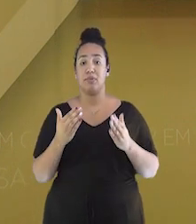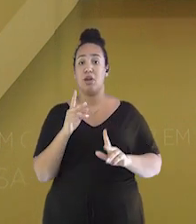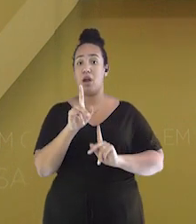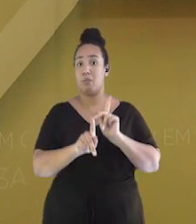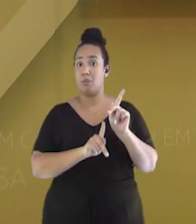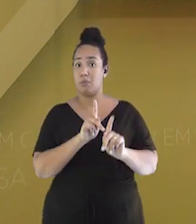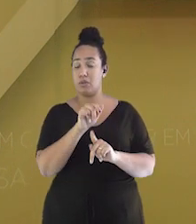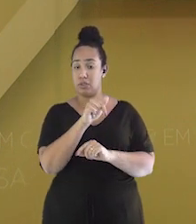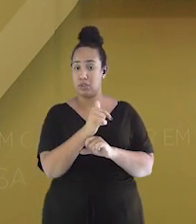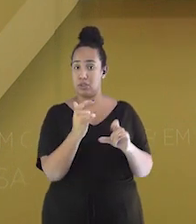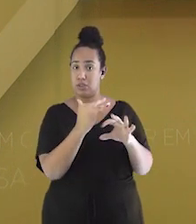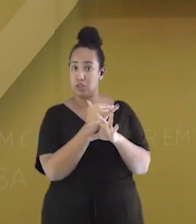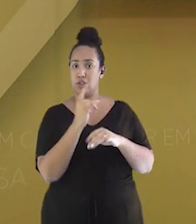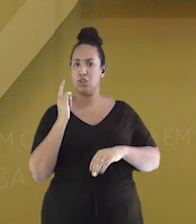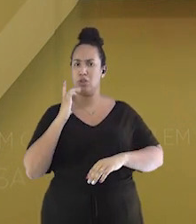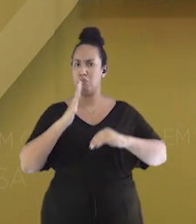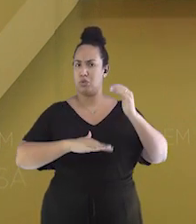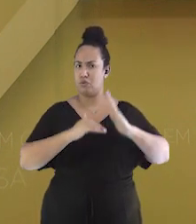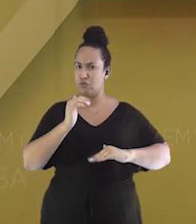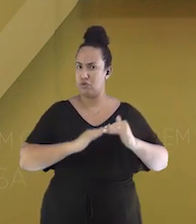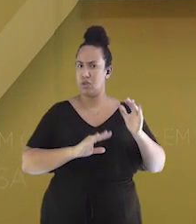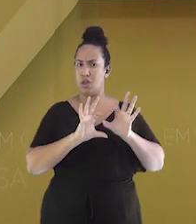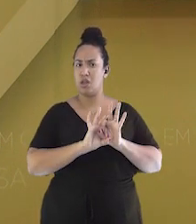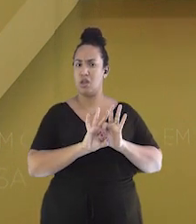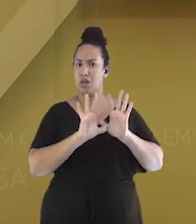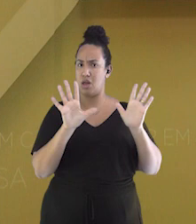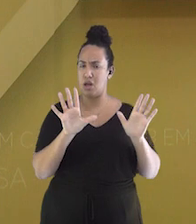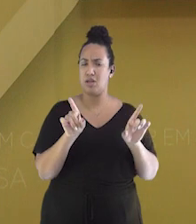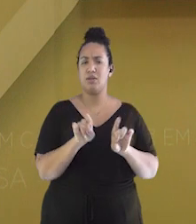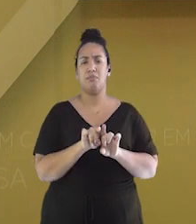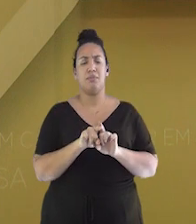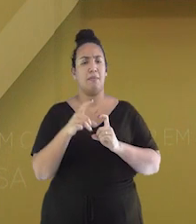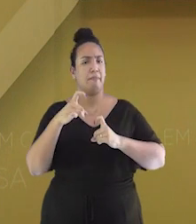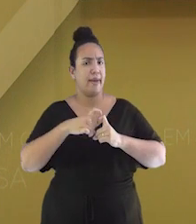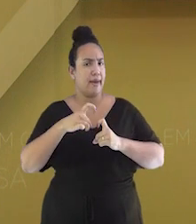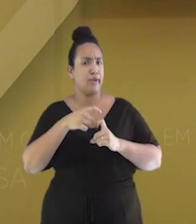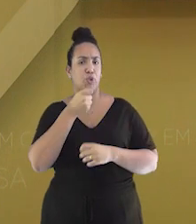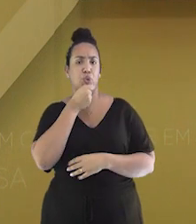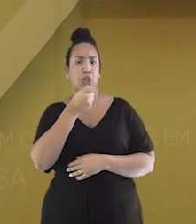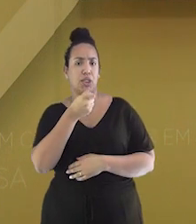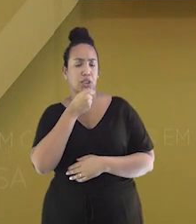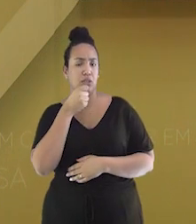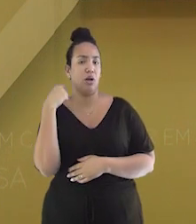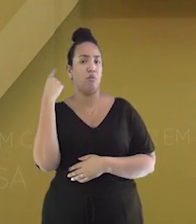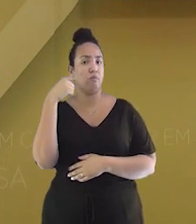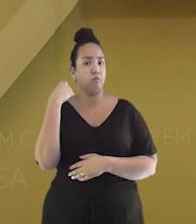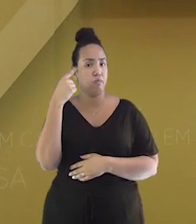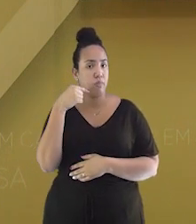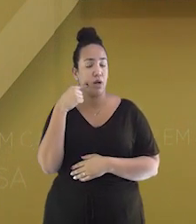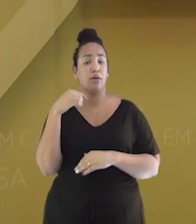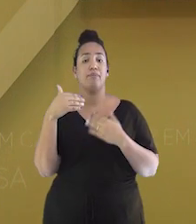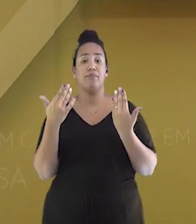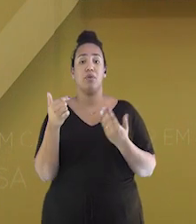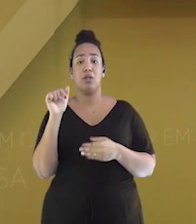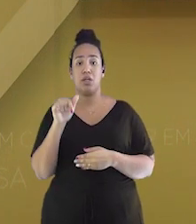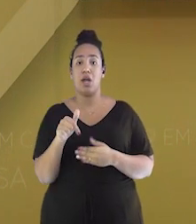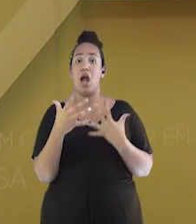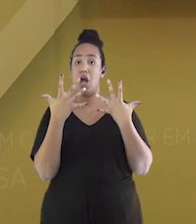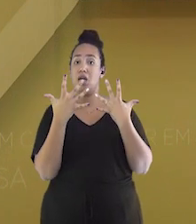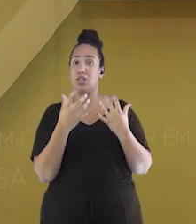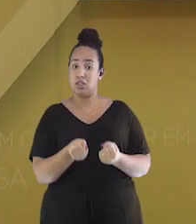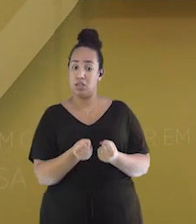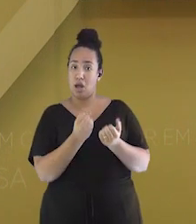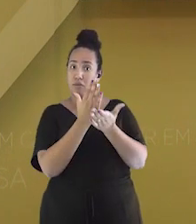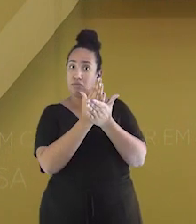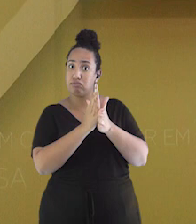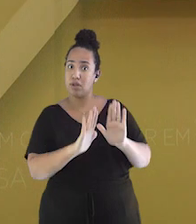urbana, composta por profissionais liberais, médicos, jornalistas e advogados, era favorável à abolição e